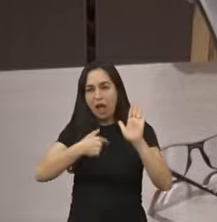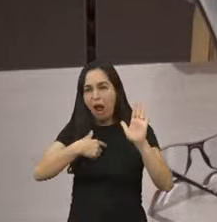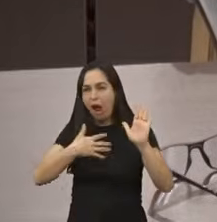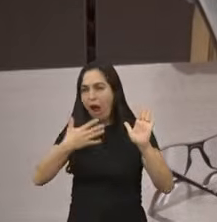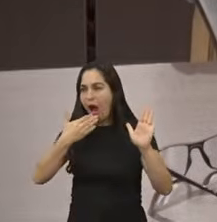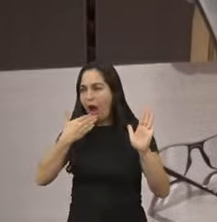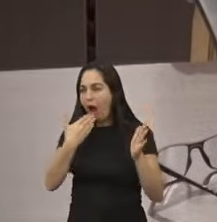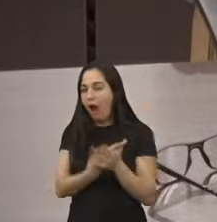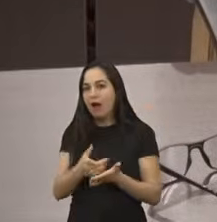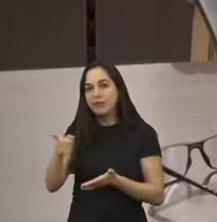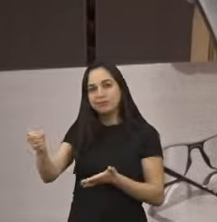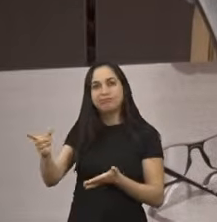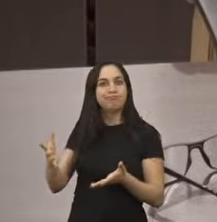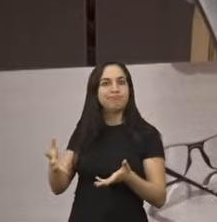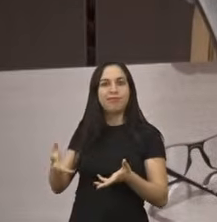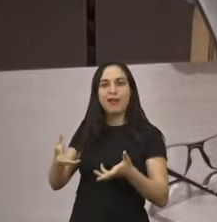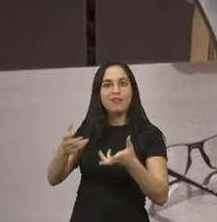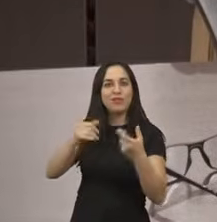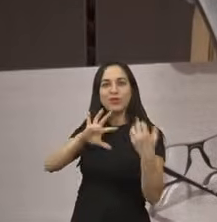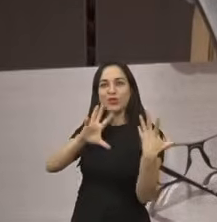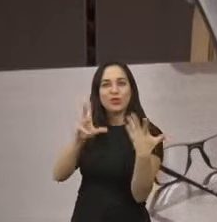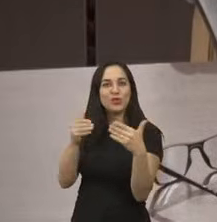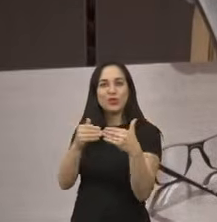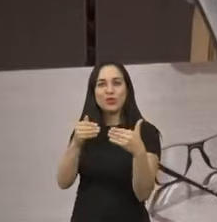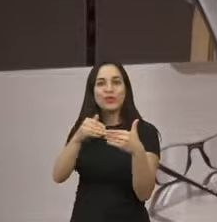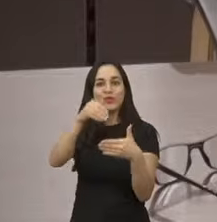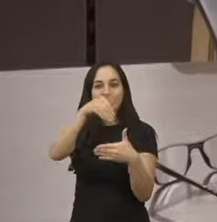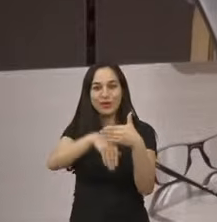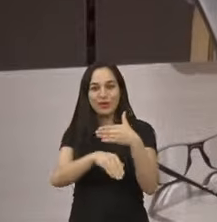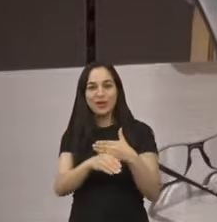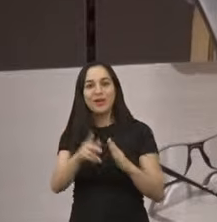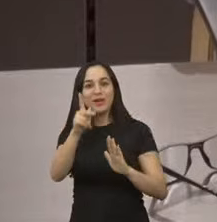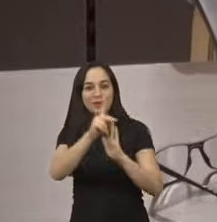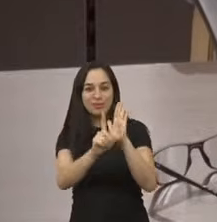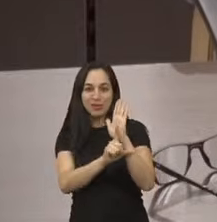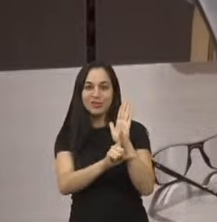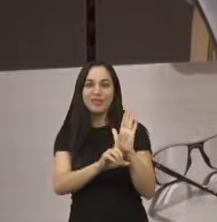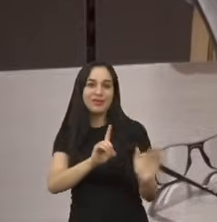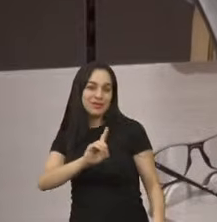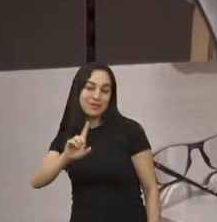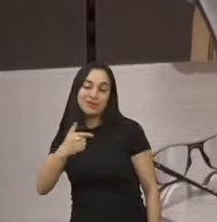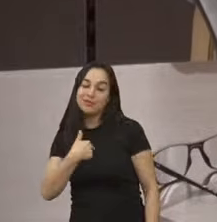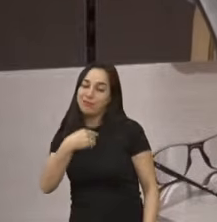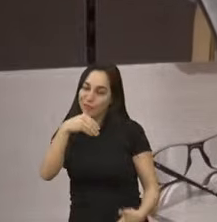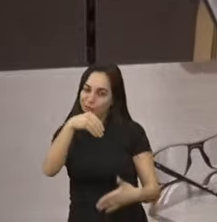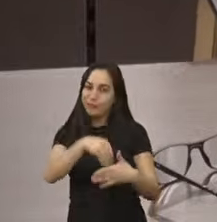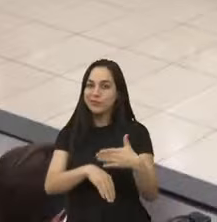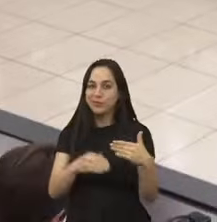esquerda. É maravilhoso ver todo mundo votando favorável no projeto da direita. Meu voto é favorável.